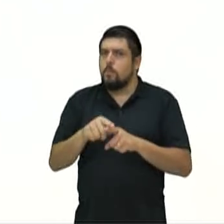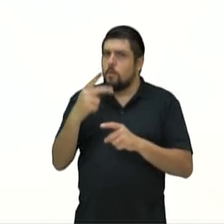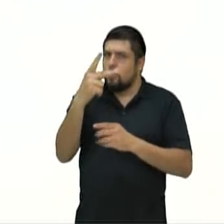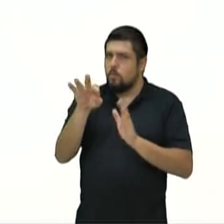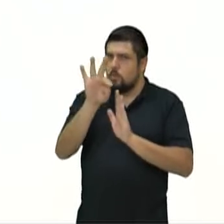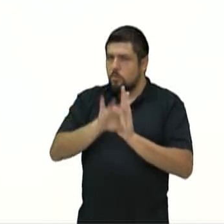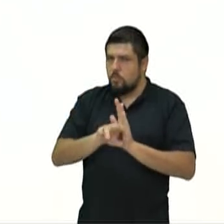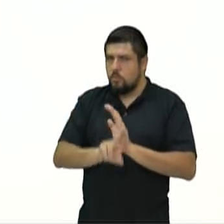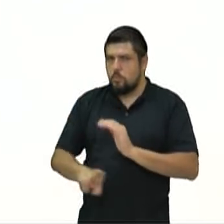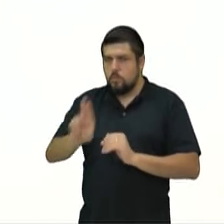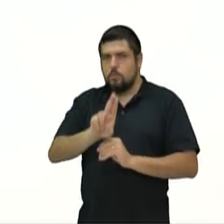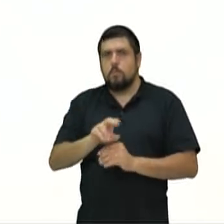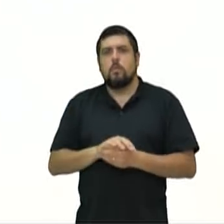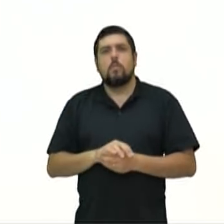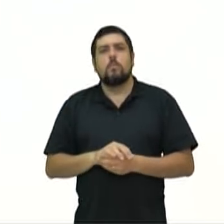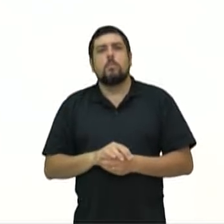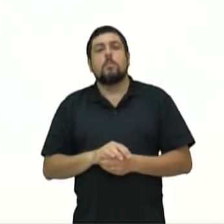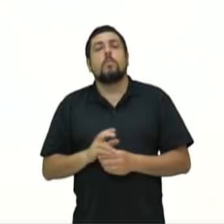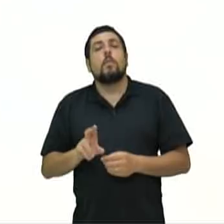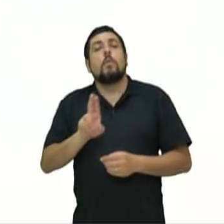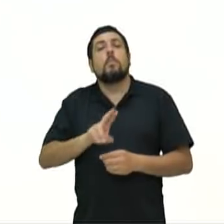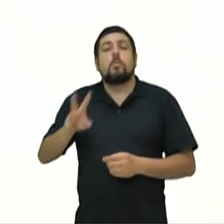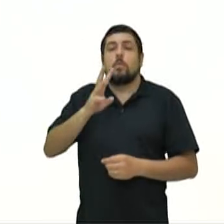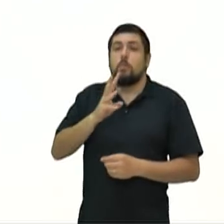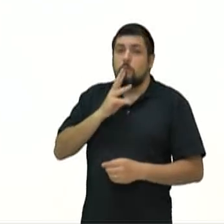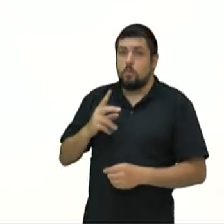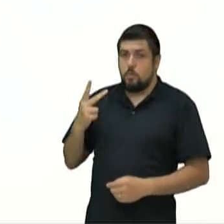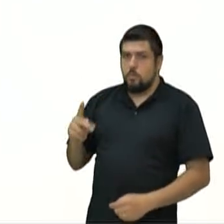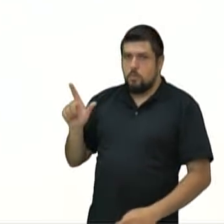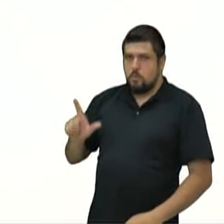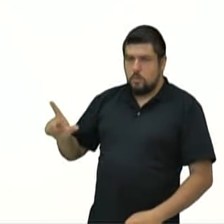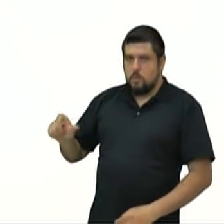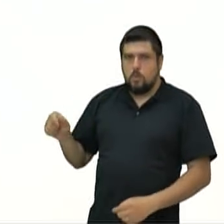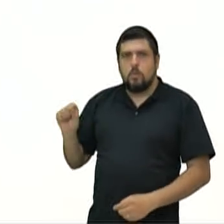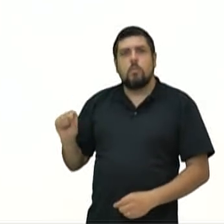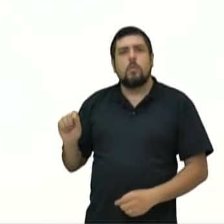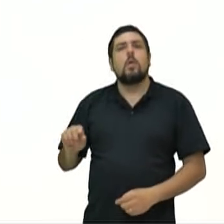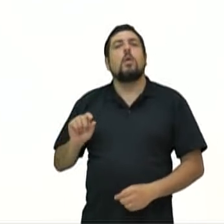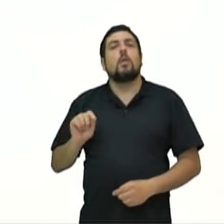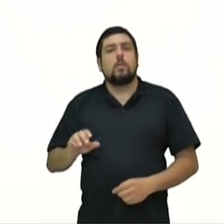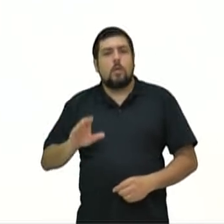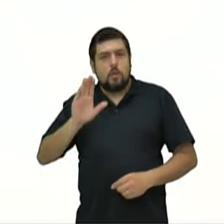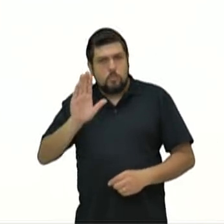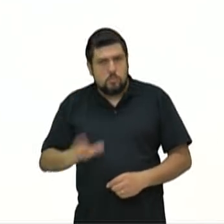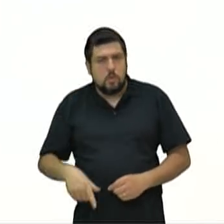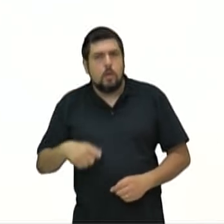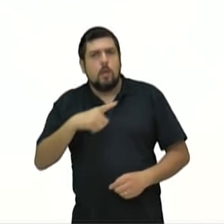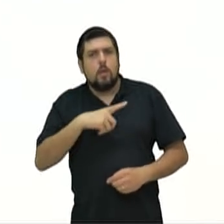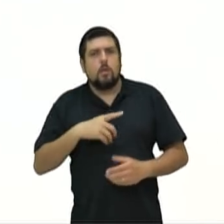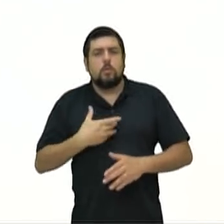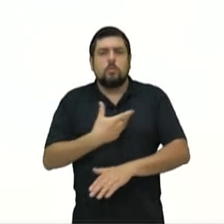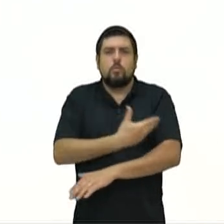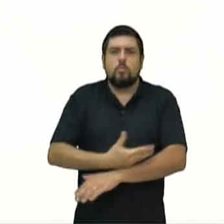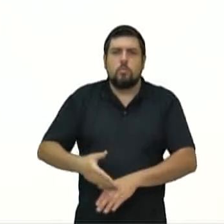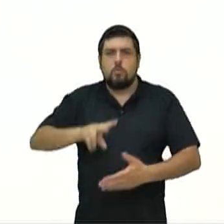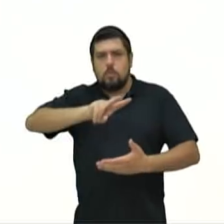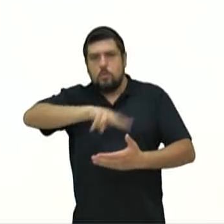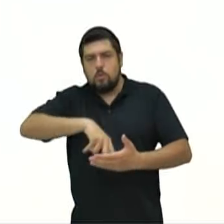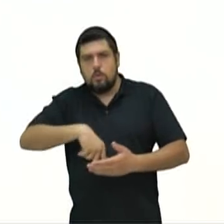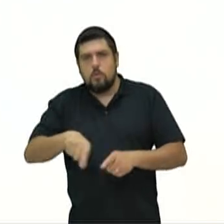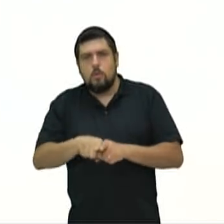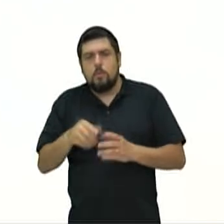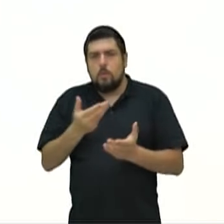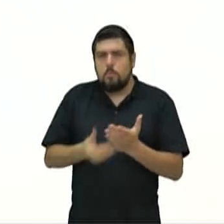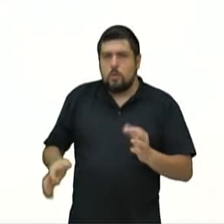vocês. Para usarmos os conhecimentos de Lavoisier e fazer com que o já existente e importante hábito de leitura não se perca, mas